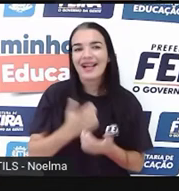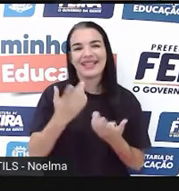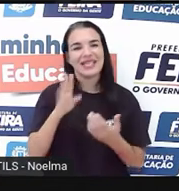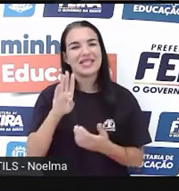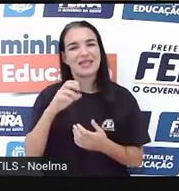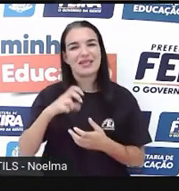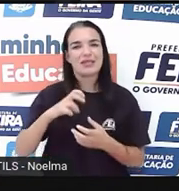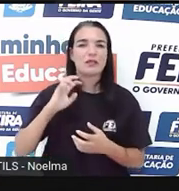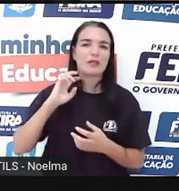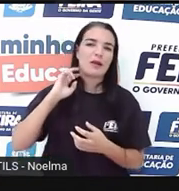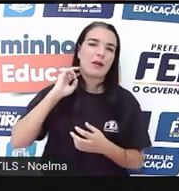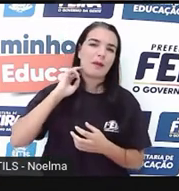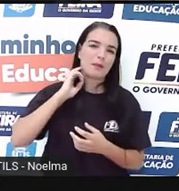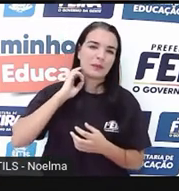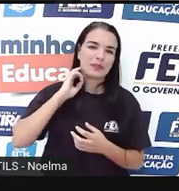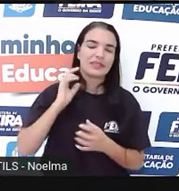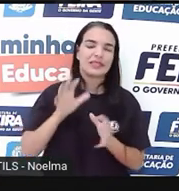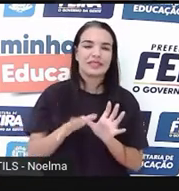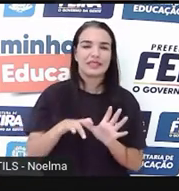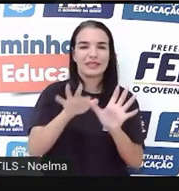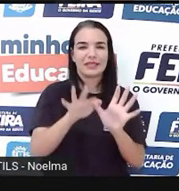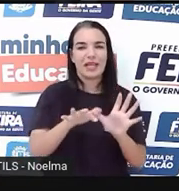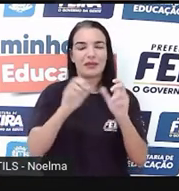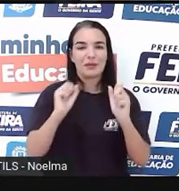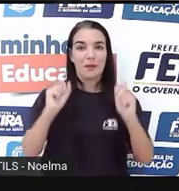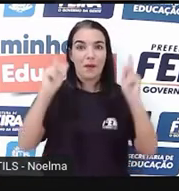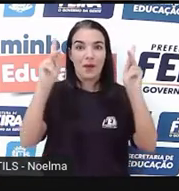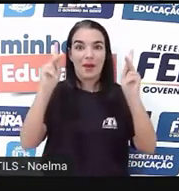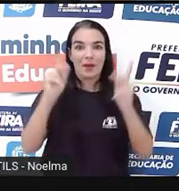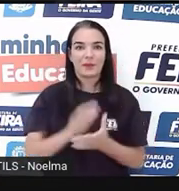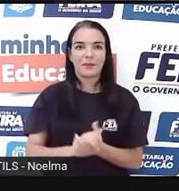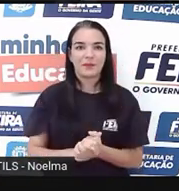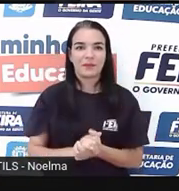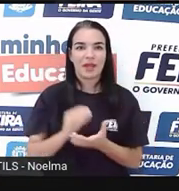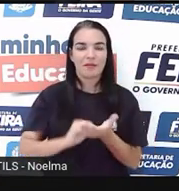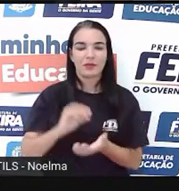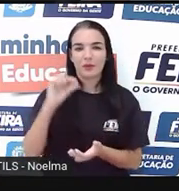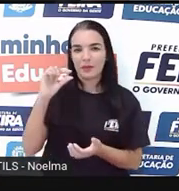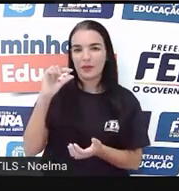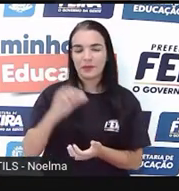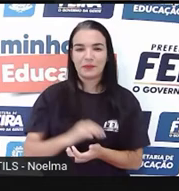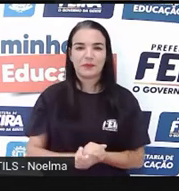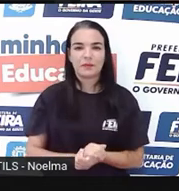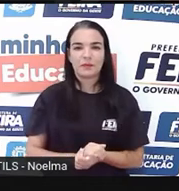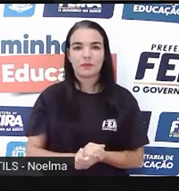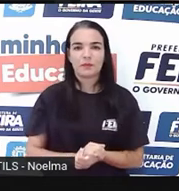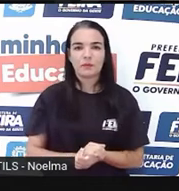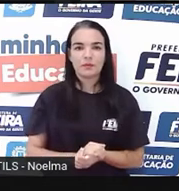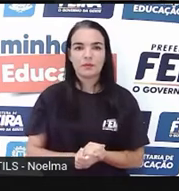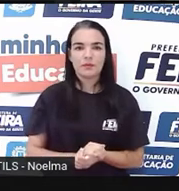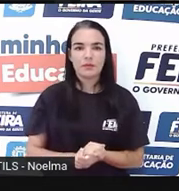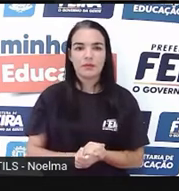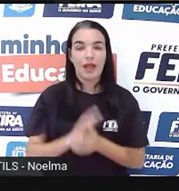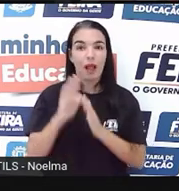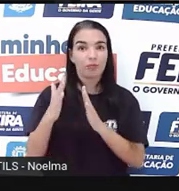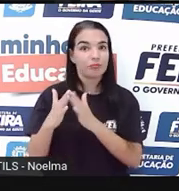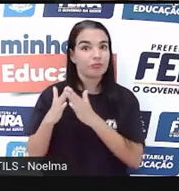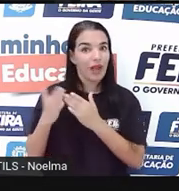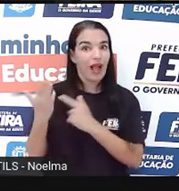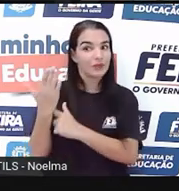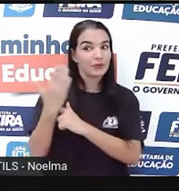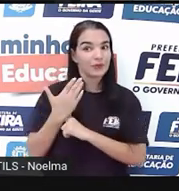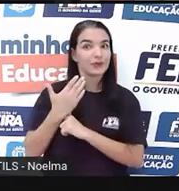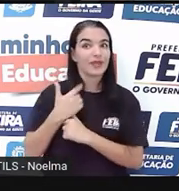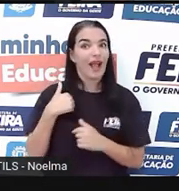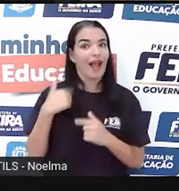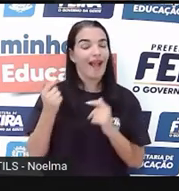Bat. Bat. Mais um. Falta pouco para a gente concluir o jogo. Help me, please, students.